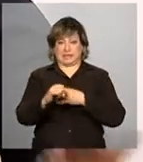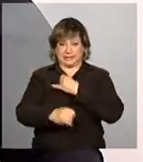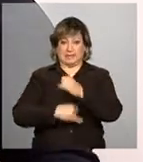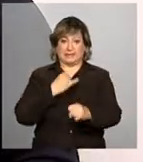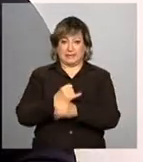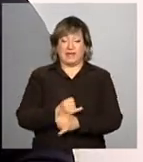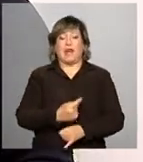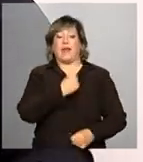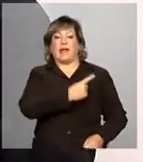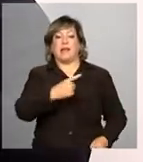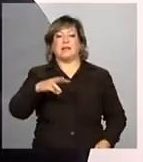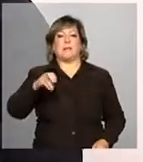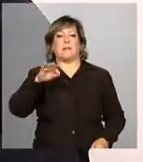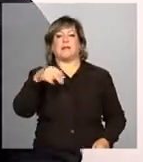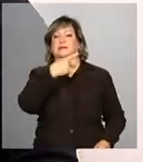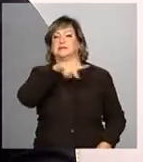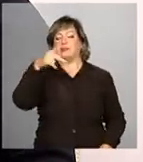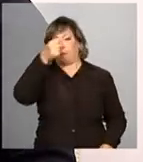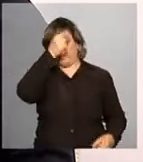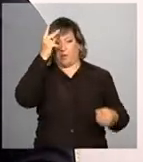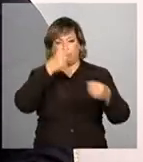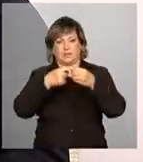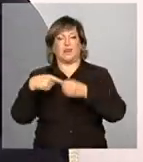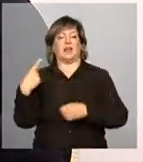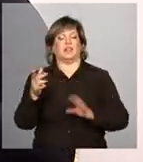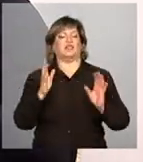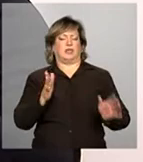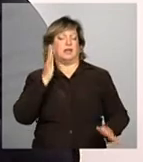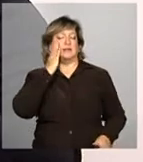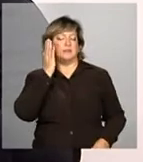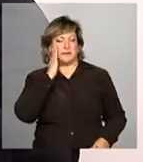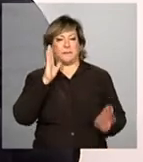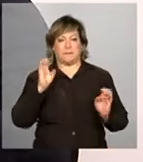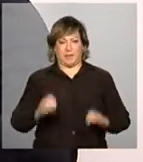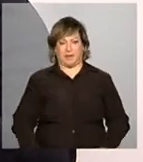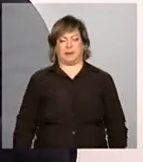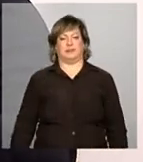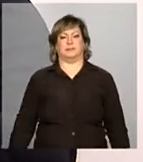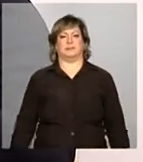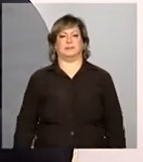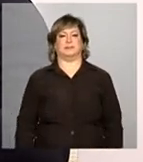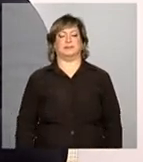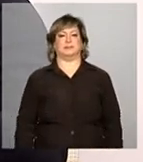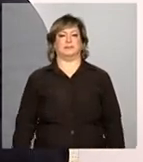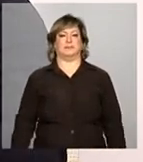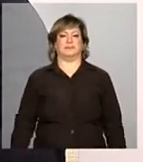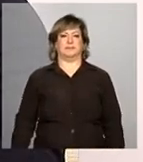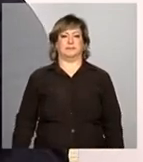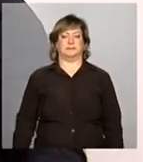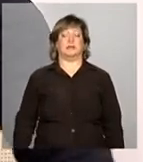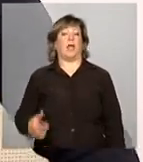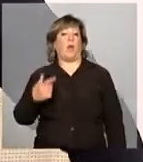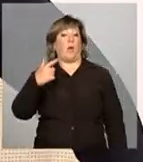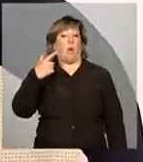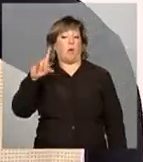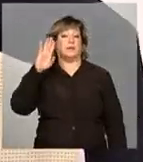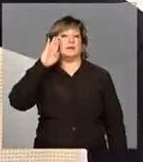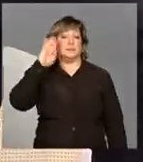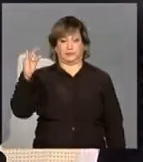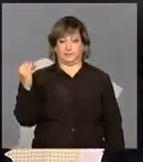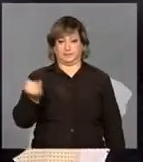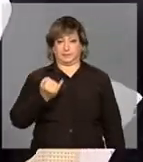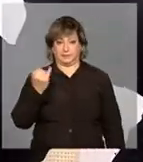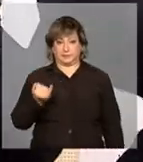de cada método seu município e se eles estão bem bem conscientes né a outra prioridade é